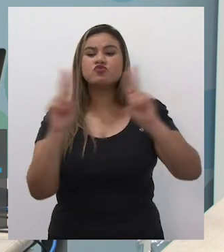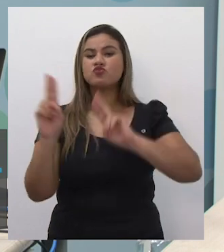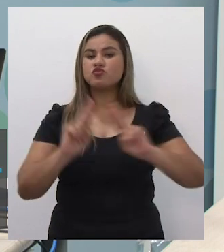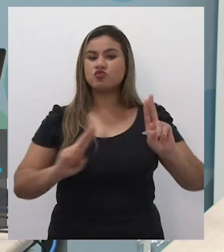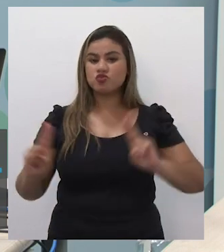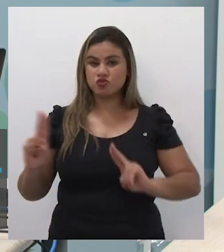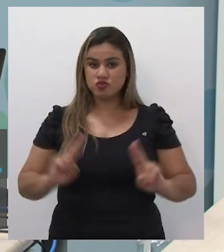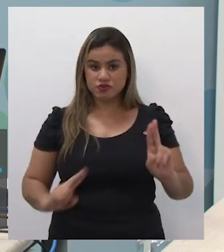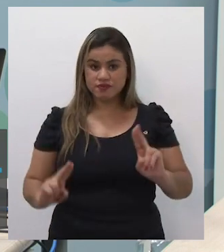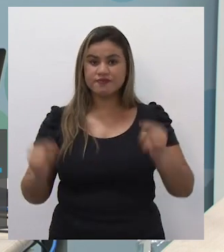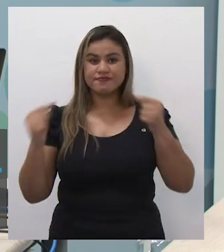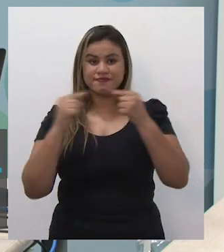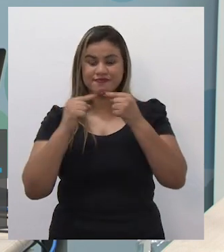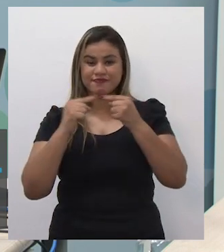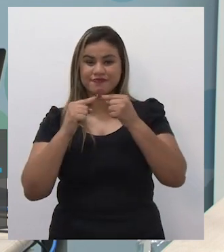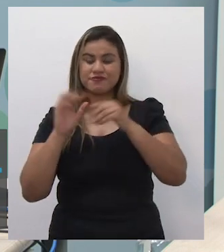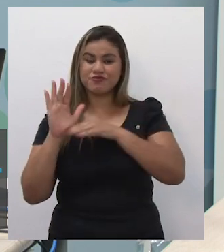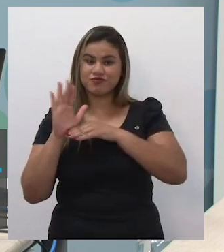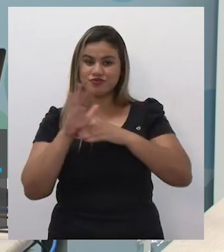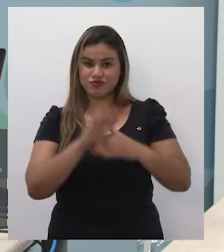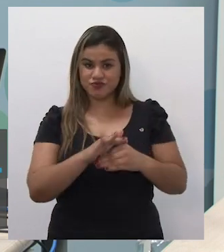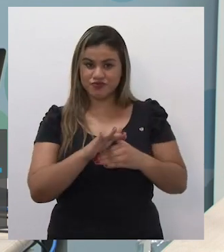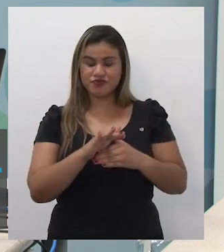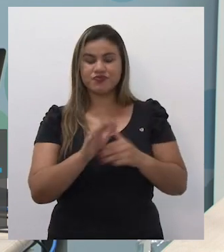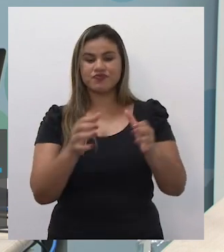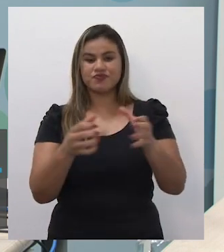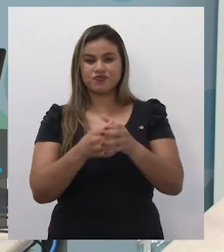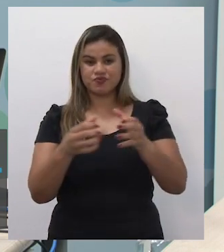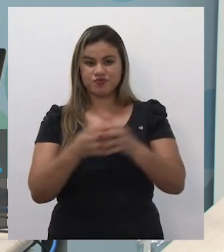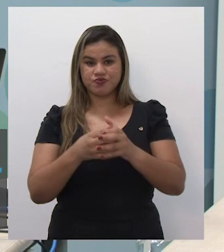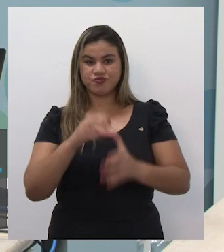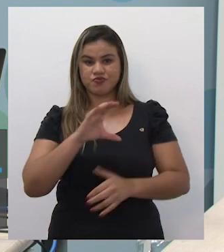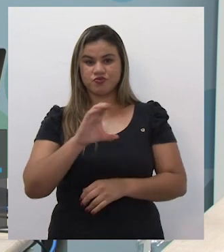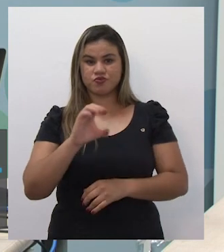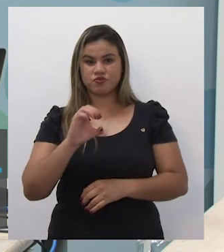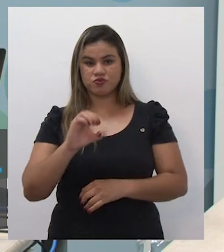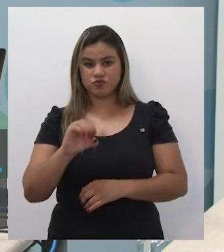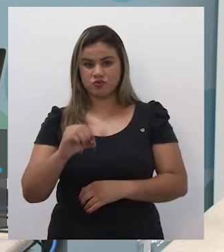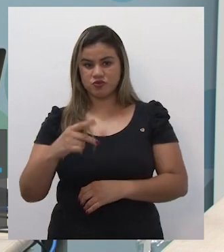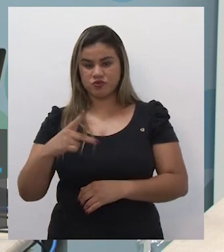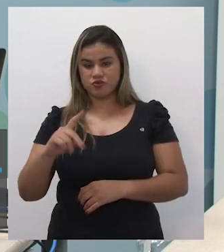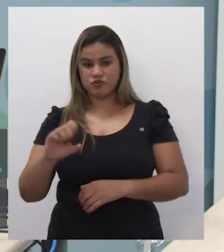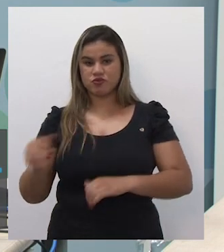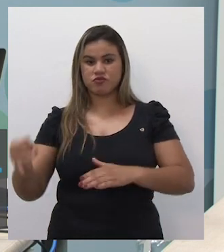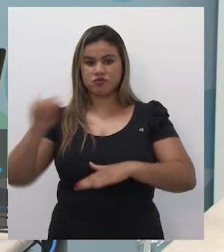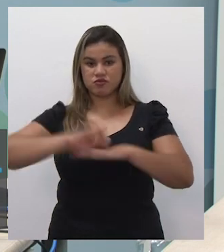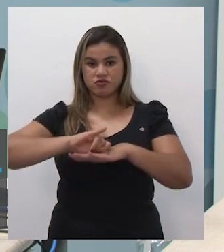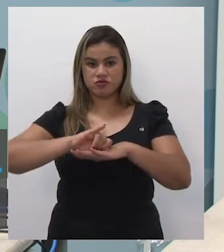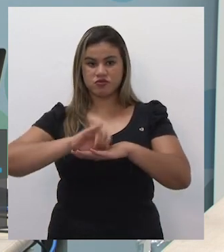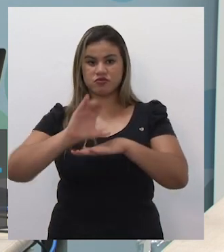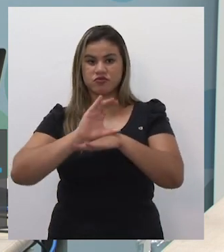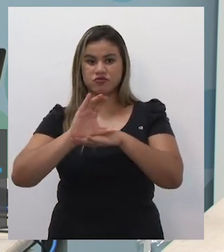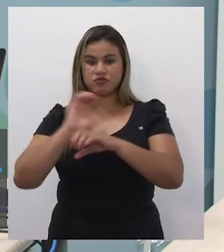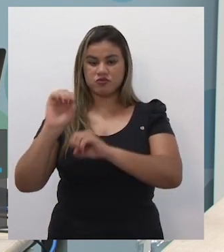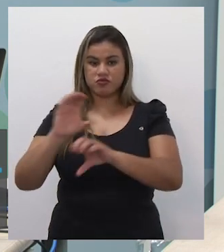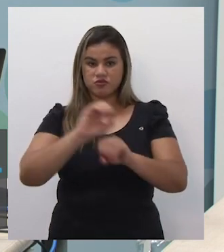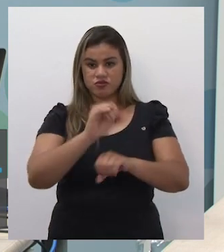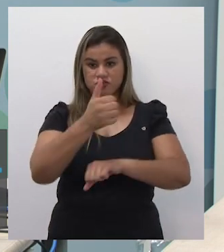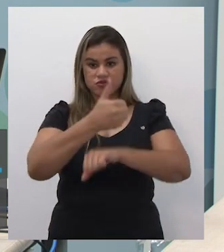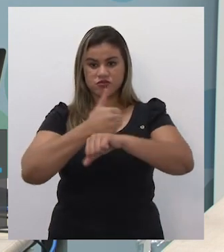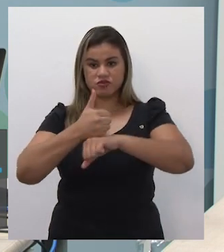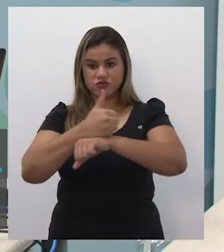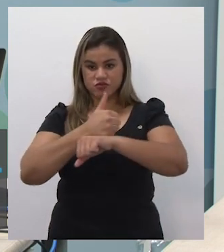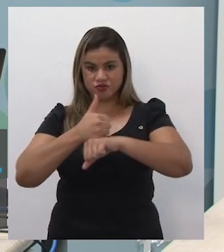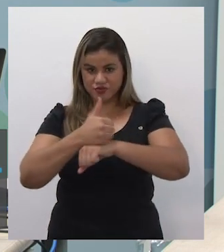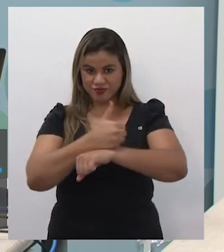que tão gentilmente contribuíram conosco, da nossa equipe, do CEFOP, do Centro de Formação de Profissionais e